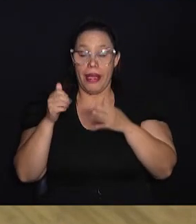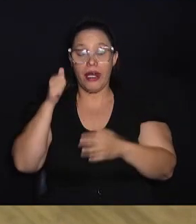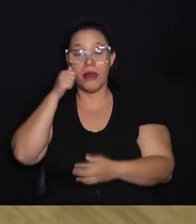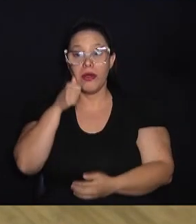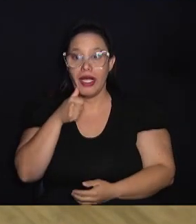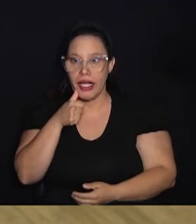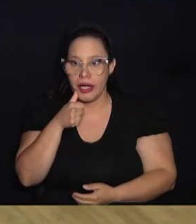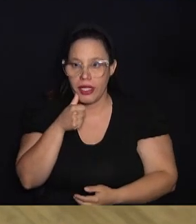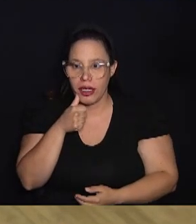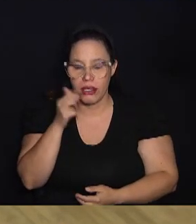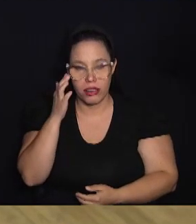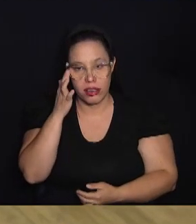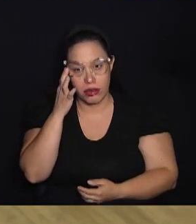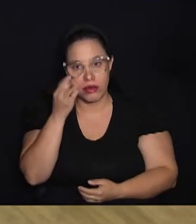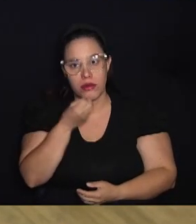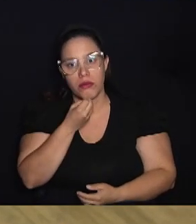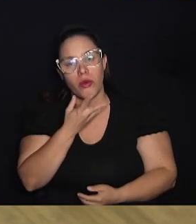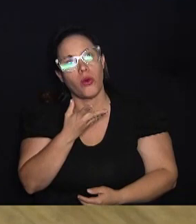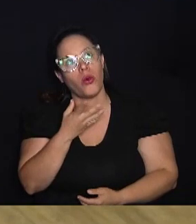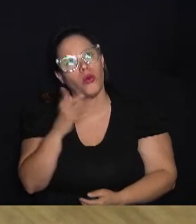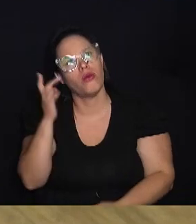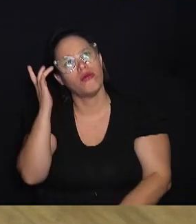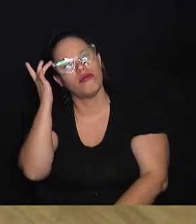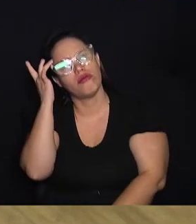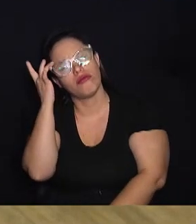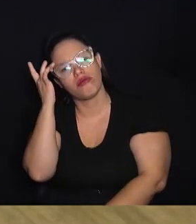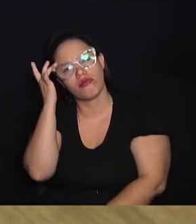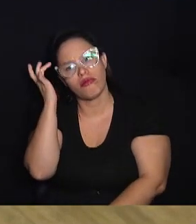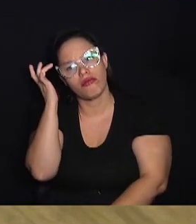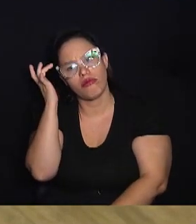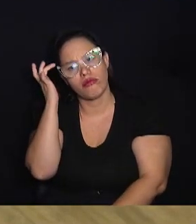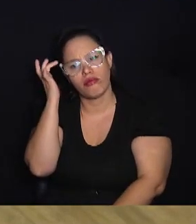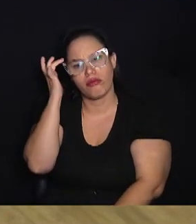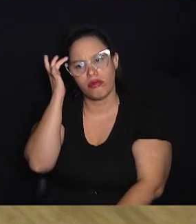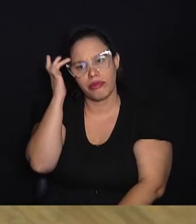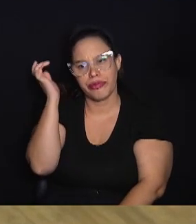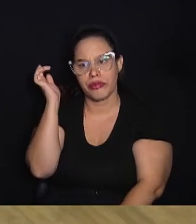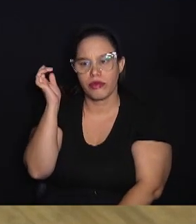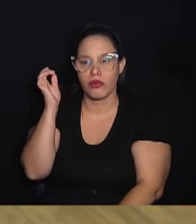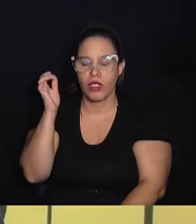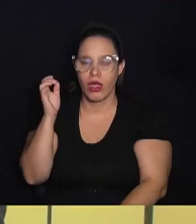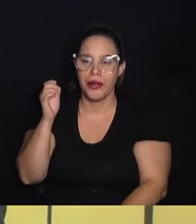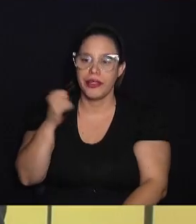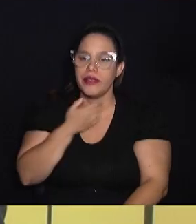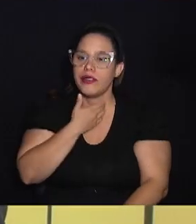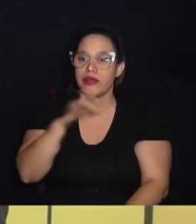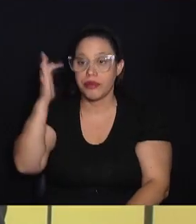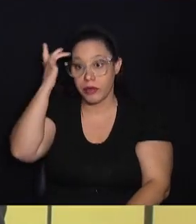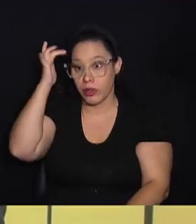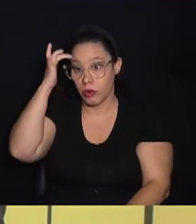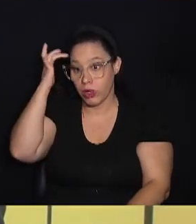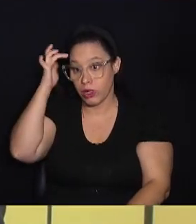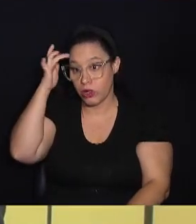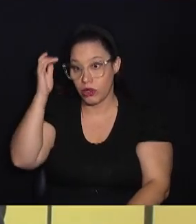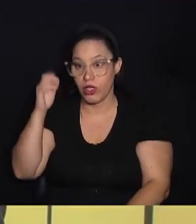H Bom eu acho que paraas mulheres eh em geral né